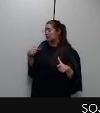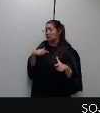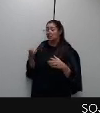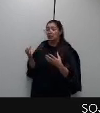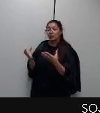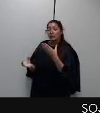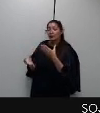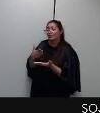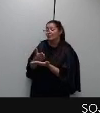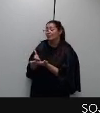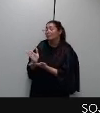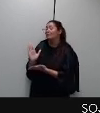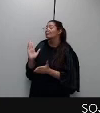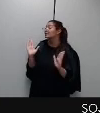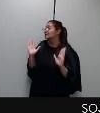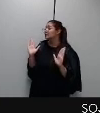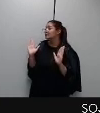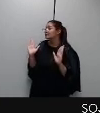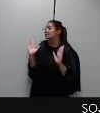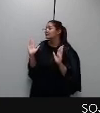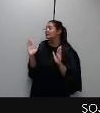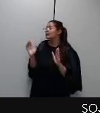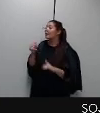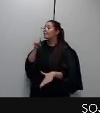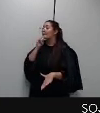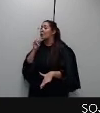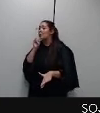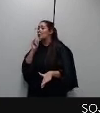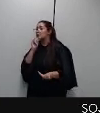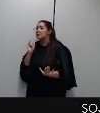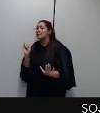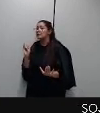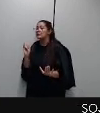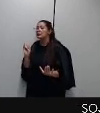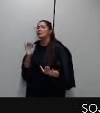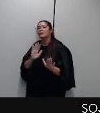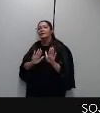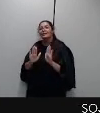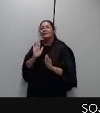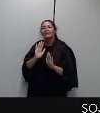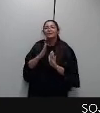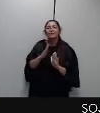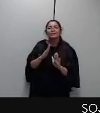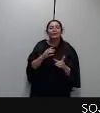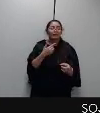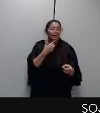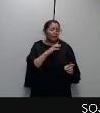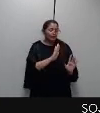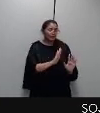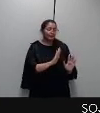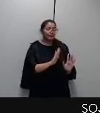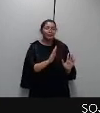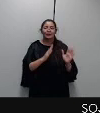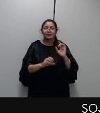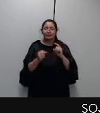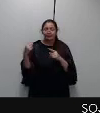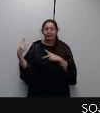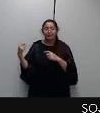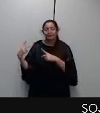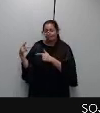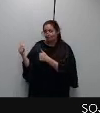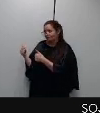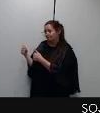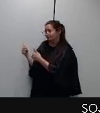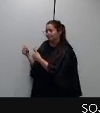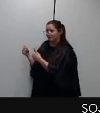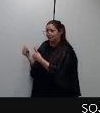padrão e por exemplo eu só vou ter alteração o cara está jogar mas só OK OK tá bom é só para